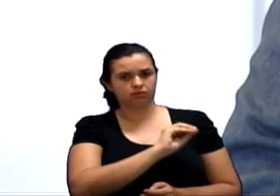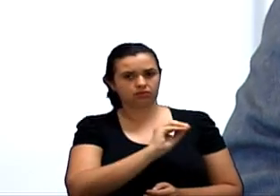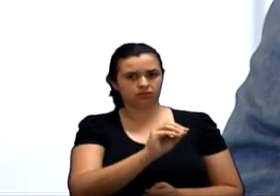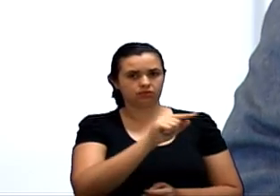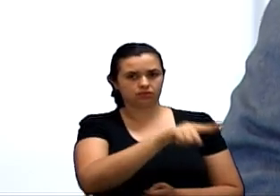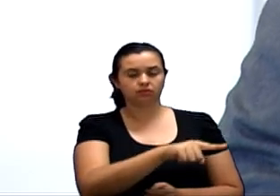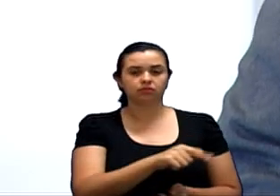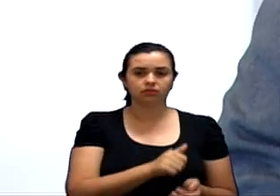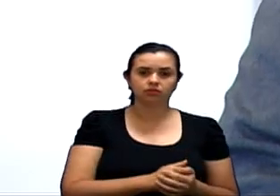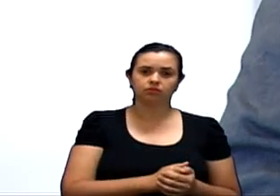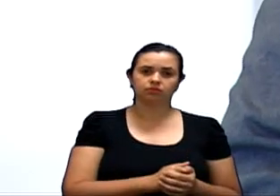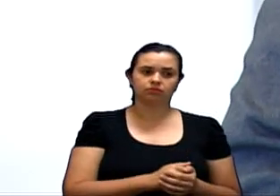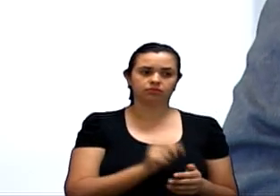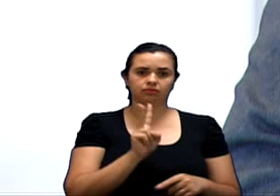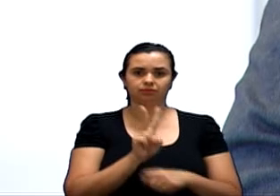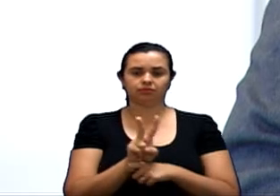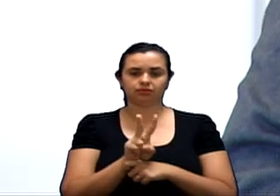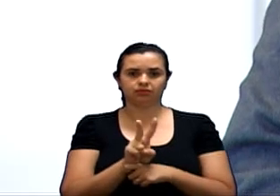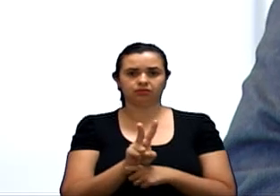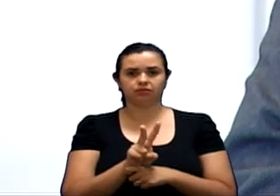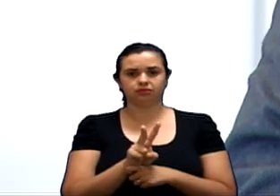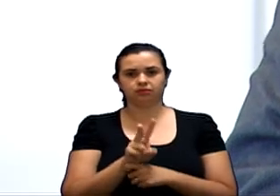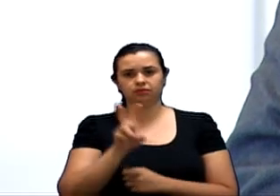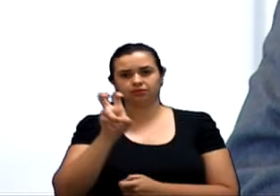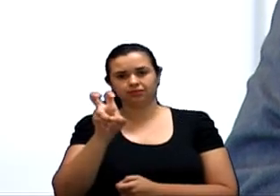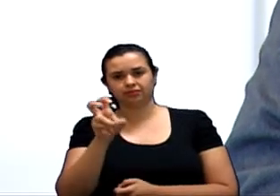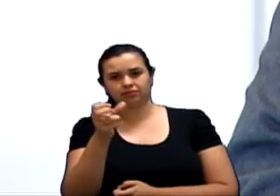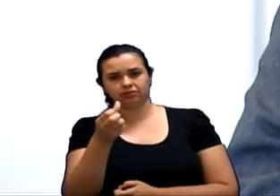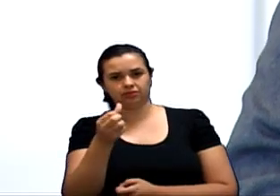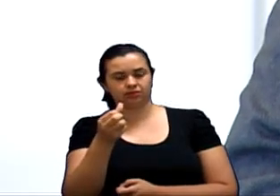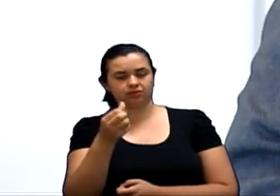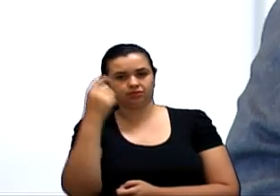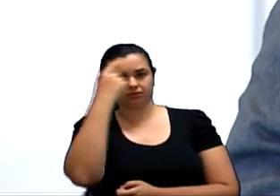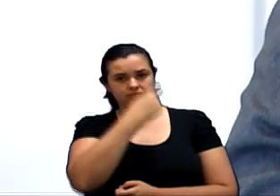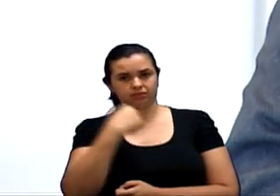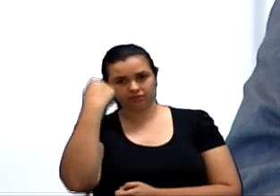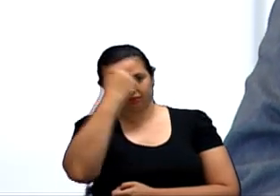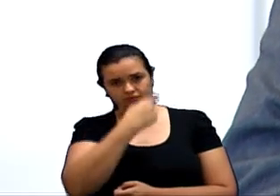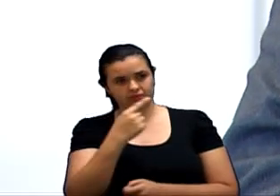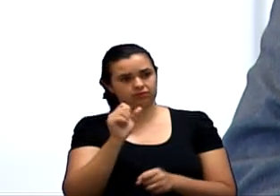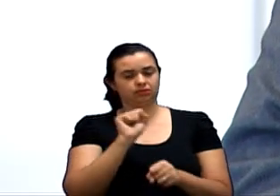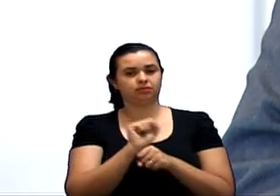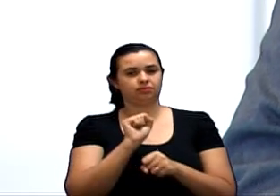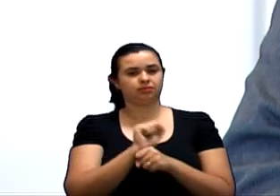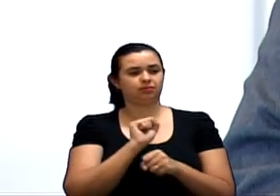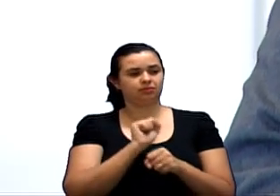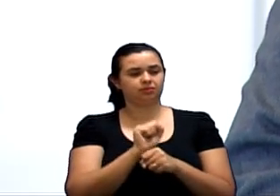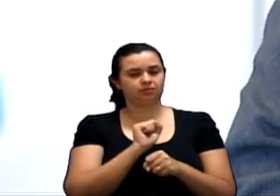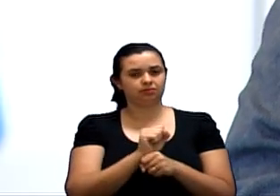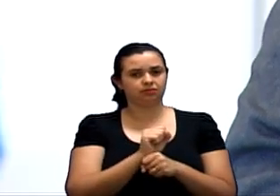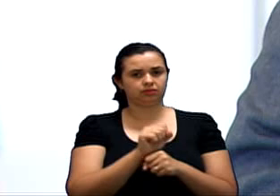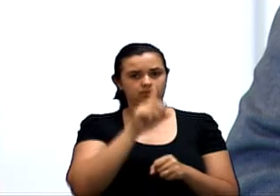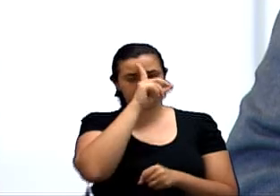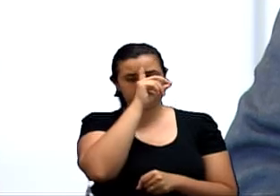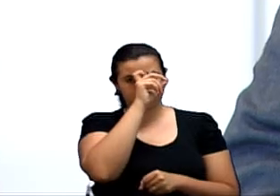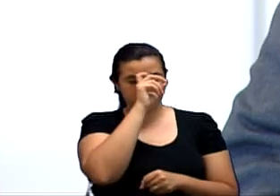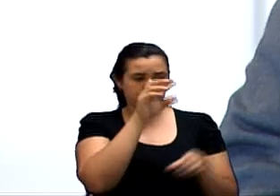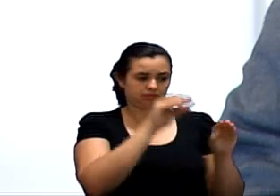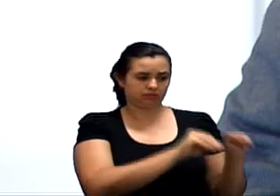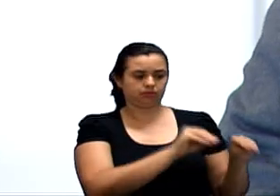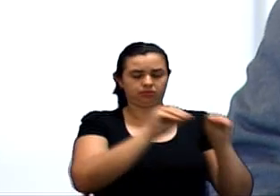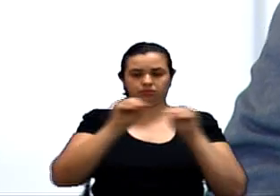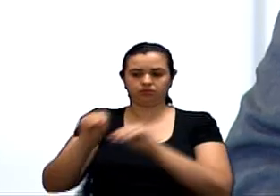Casa disponível. Está aí há 5, 6 horas aguardando ainda ambulância para ser transferido. E teve uma discussão aqui, um tempo atrás, que esses